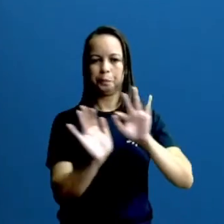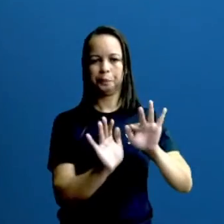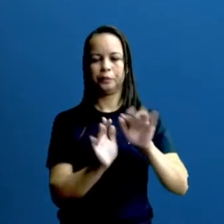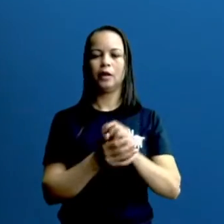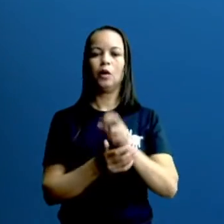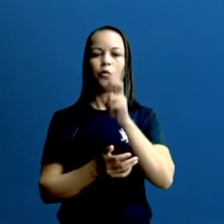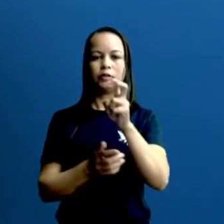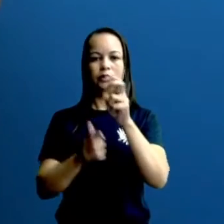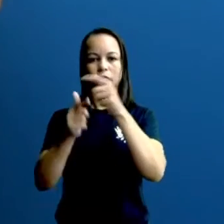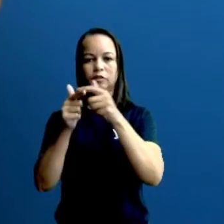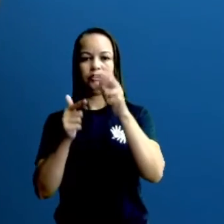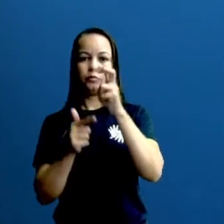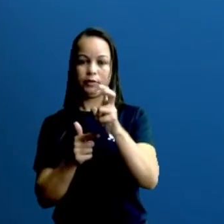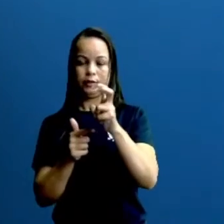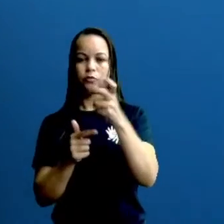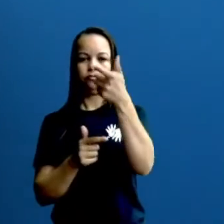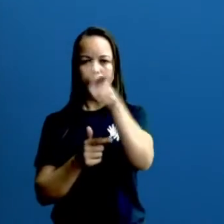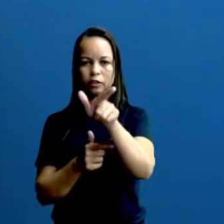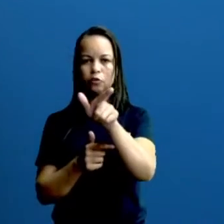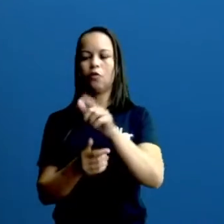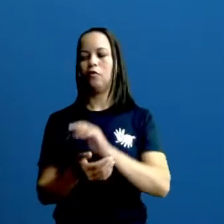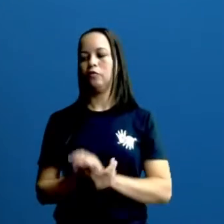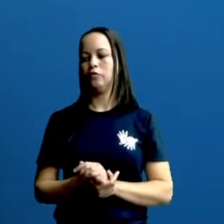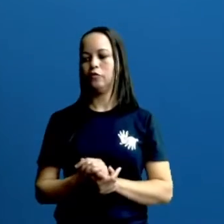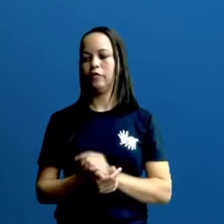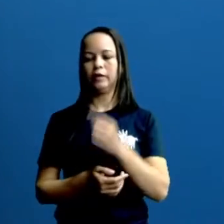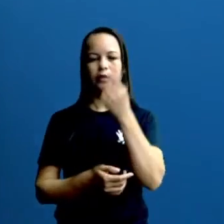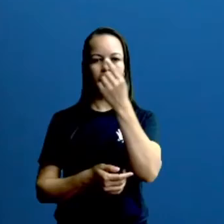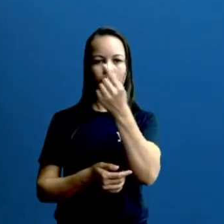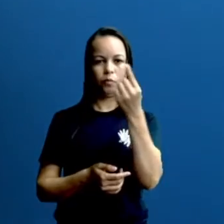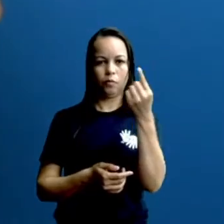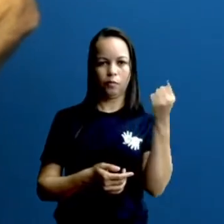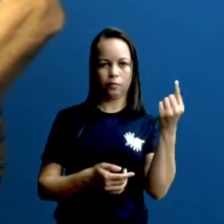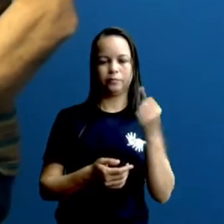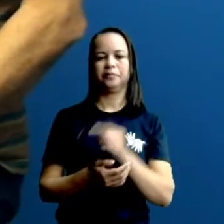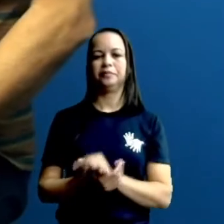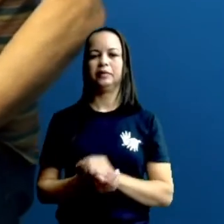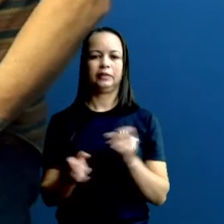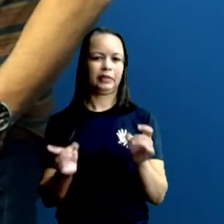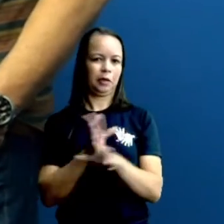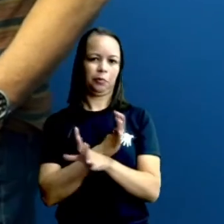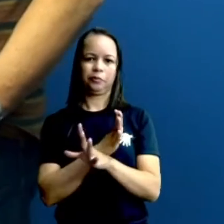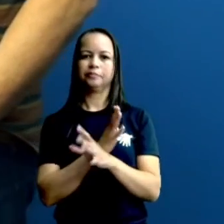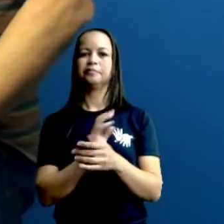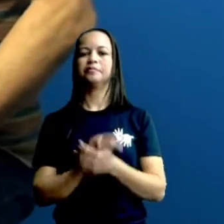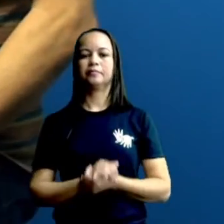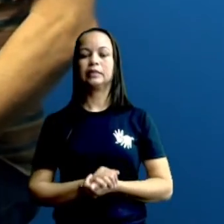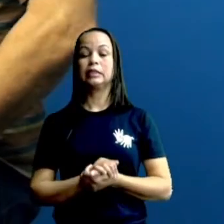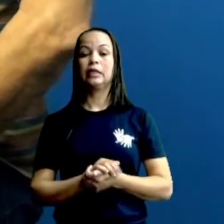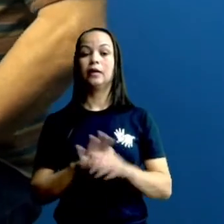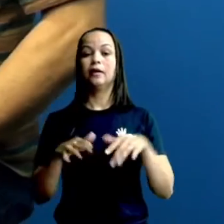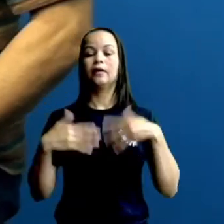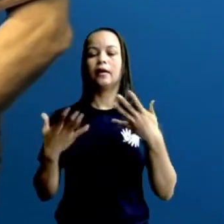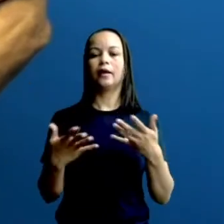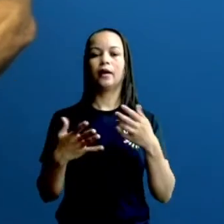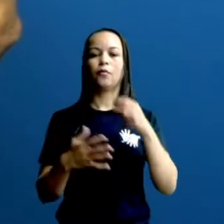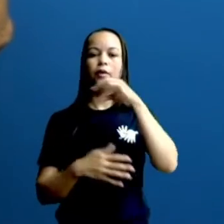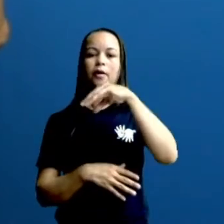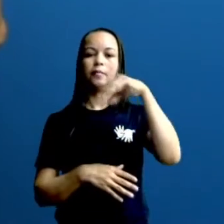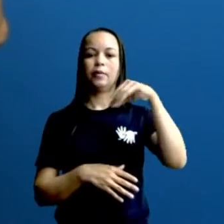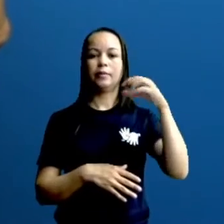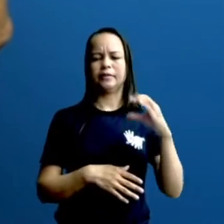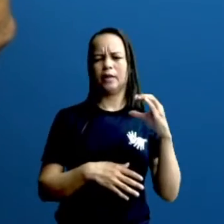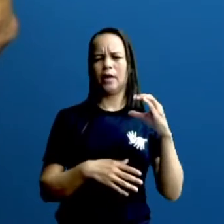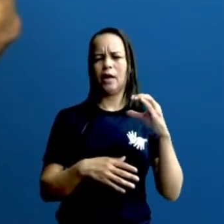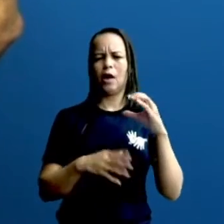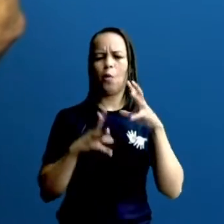O 5 é divisível por 5 de novo. Vai dar 1, 1 em 1. Acabou a fatoração. Quem é o MMC?